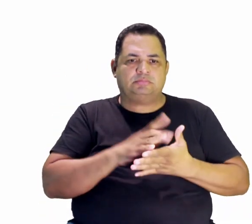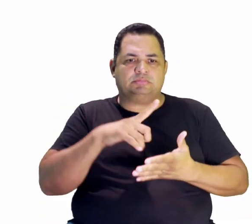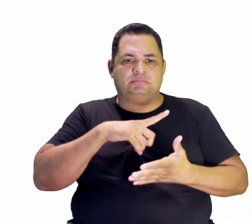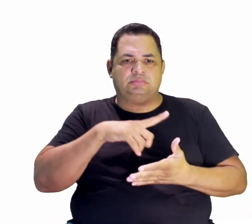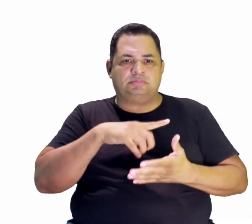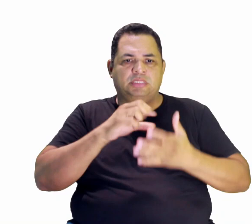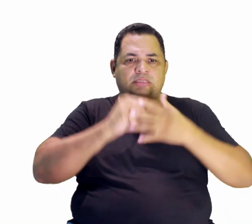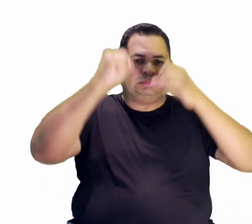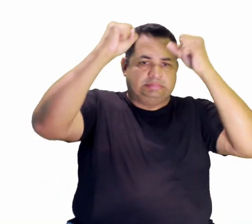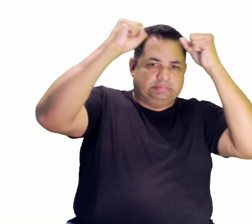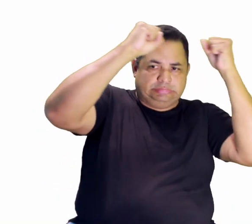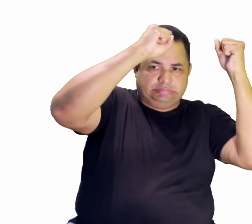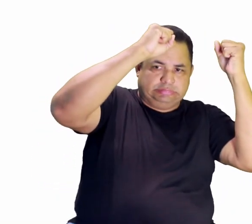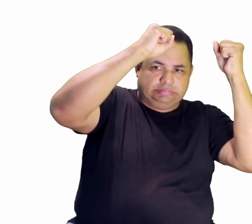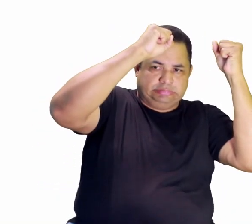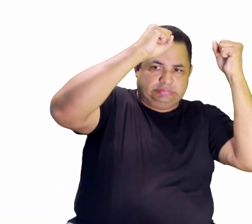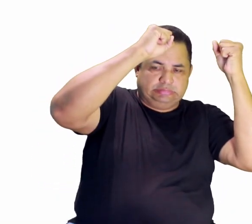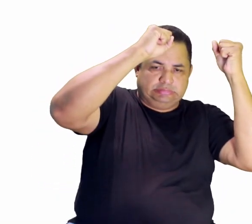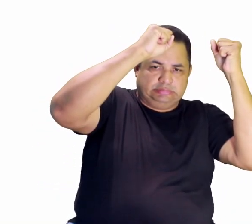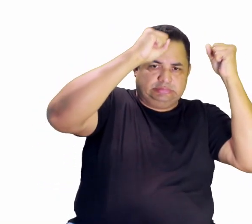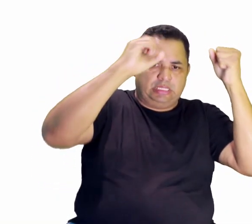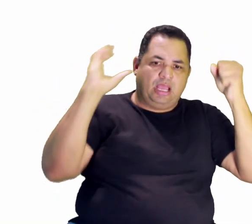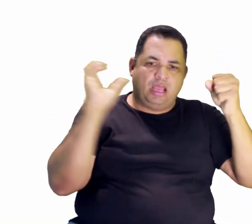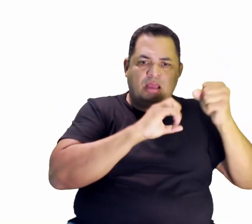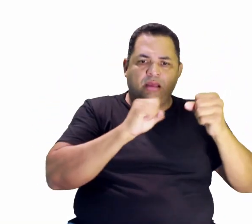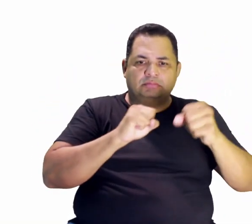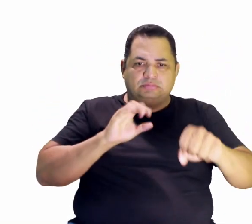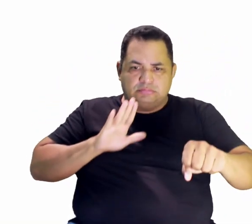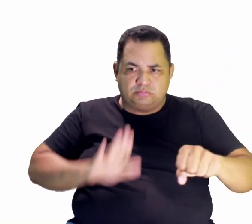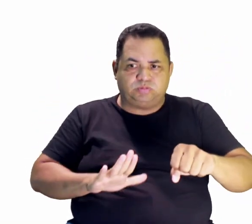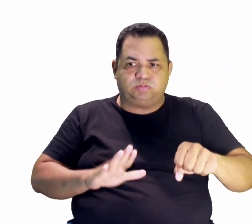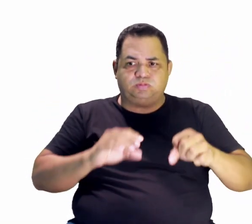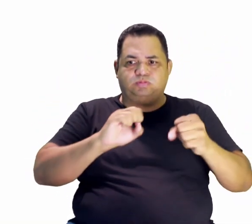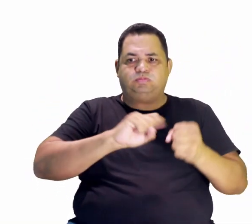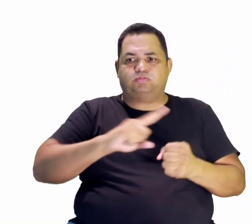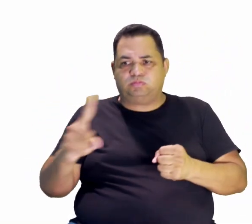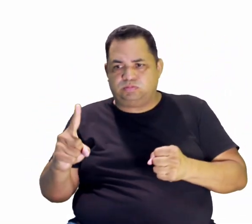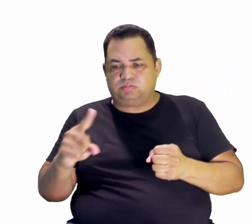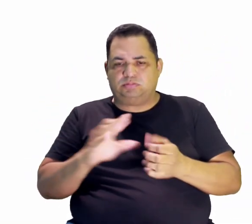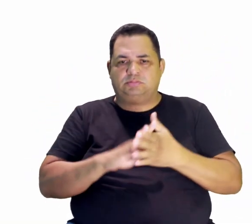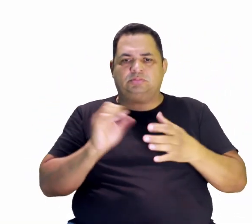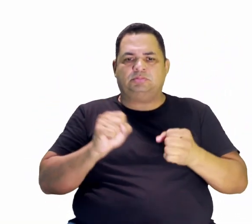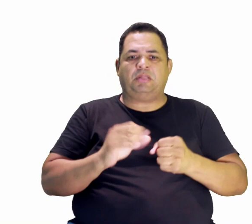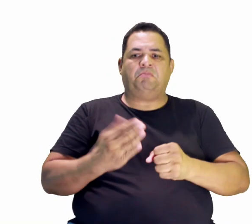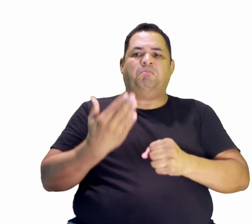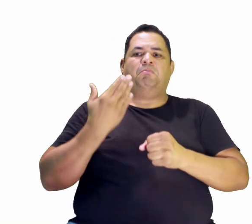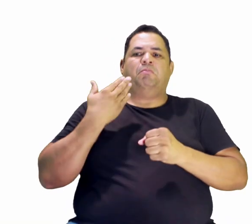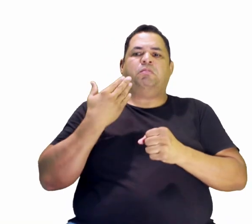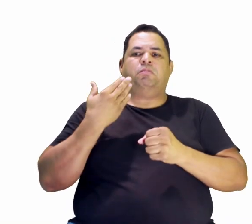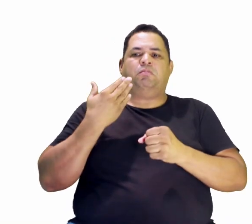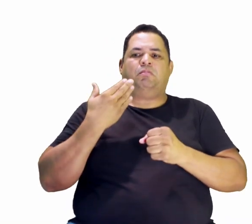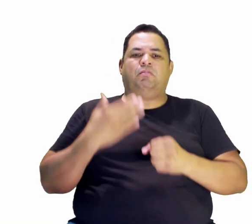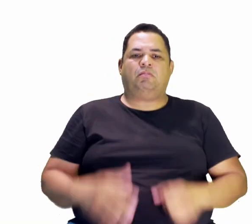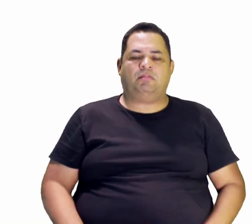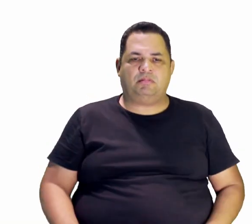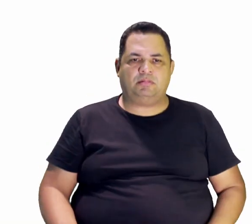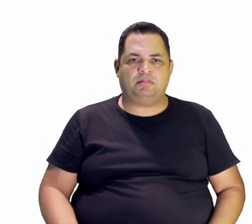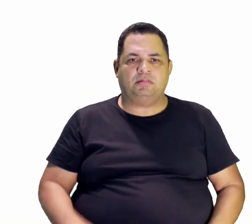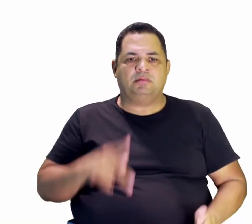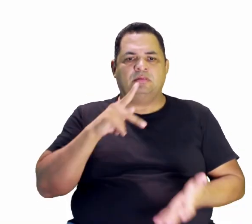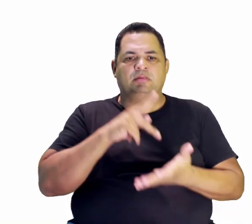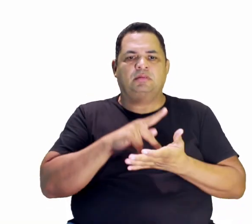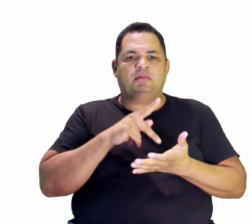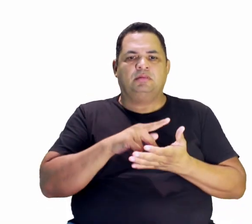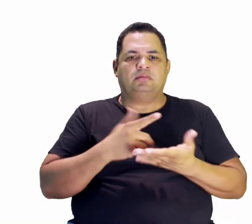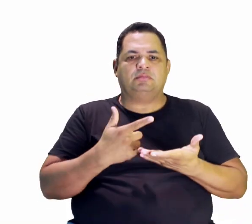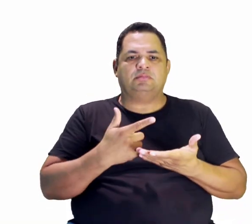de fazer isso aí, ó, de, como se diz entre aspas, ser lançado para trás. A verdade mesmo,